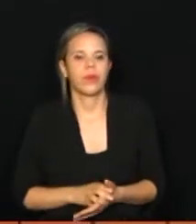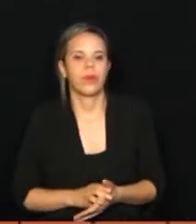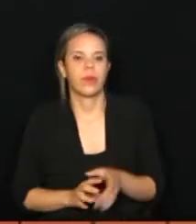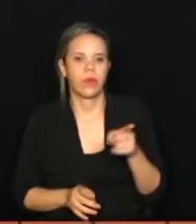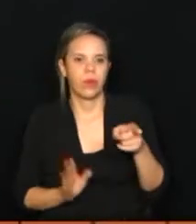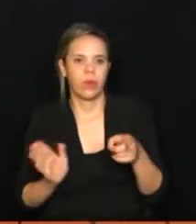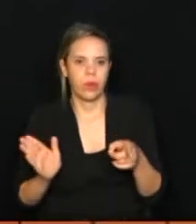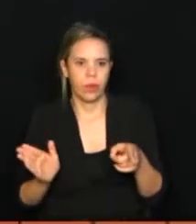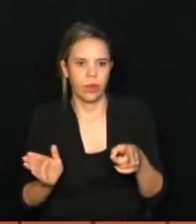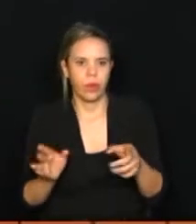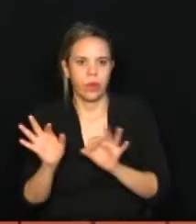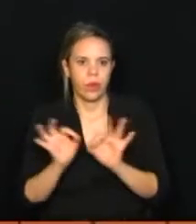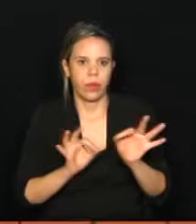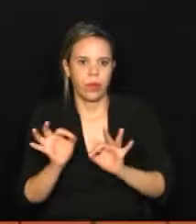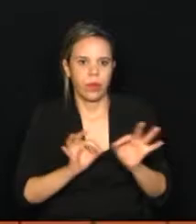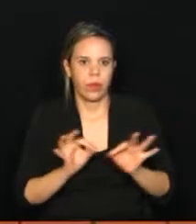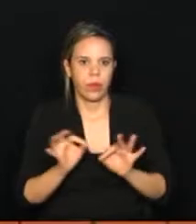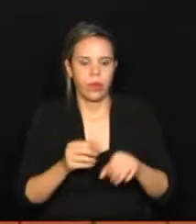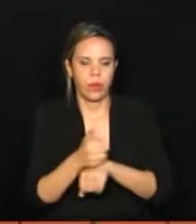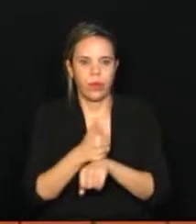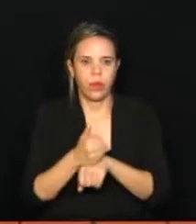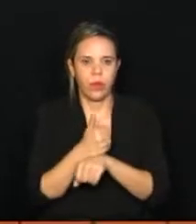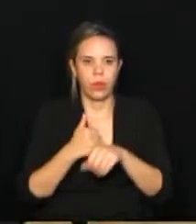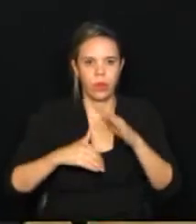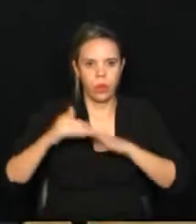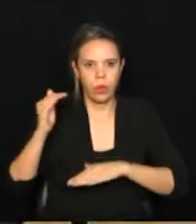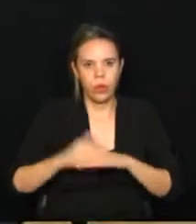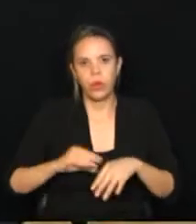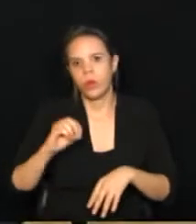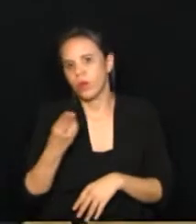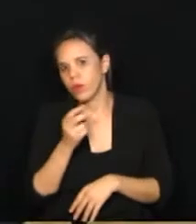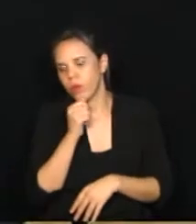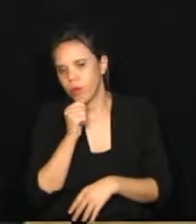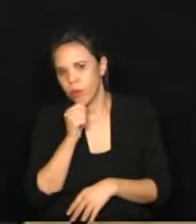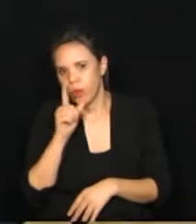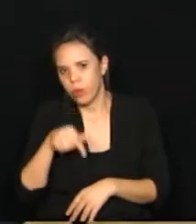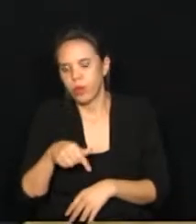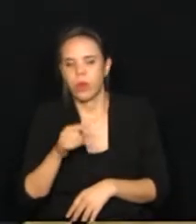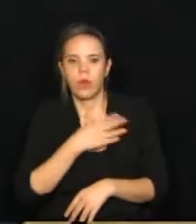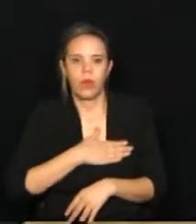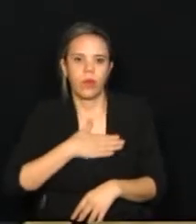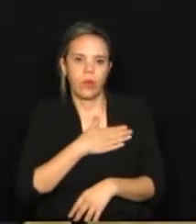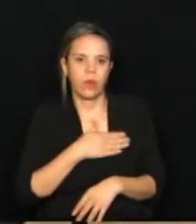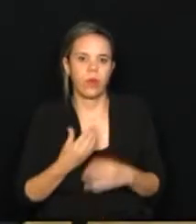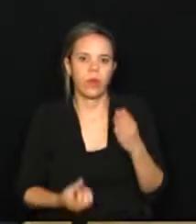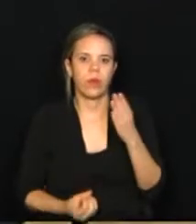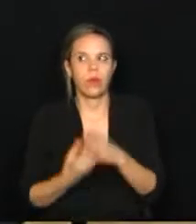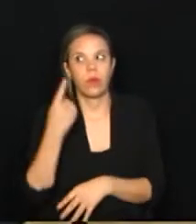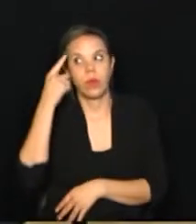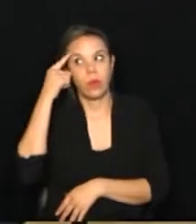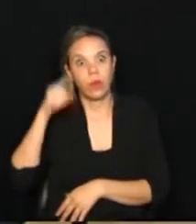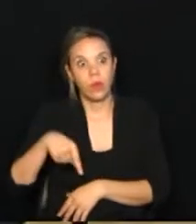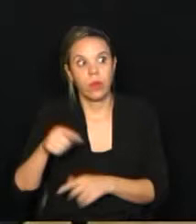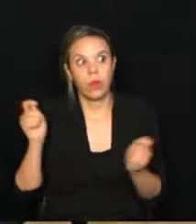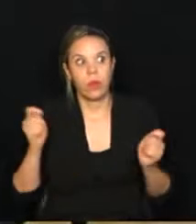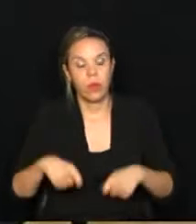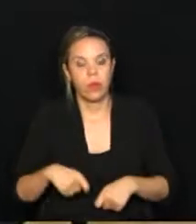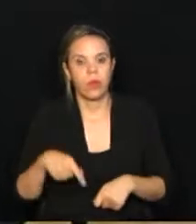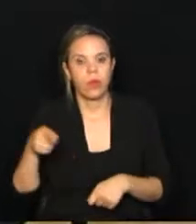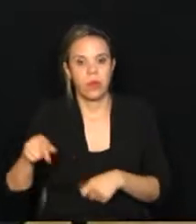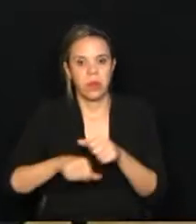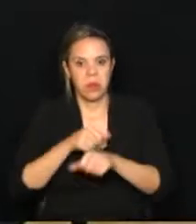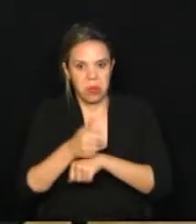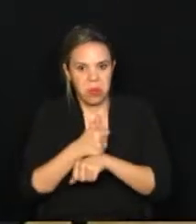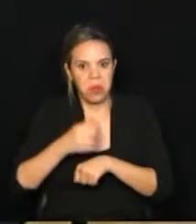já estava se preparando para uma carreira profissional ou ainda era hobby? Quando que veio aquele estalo de falou, opa, isso aqui virou